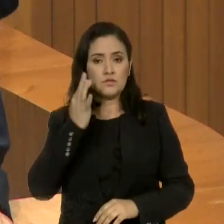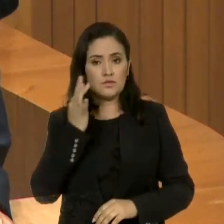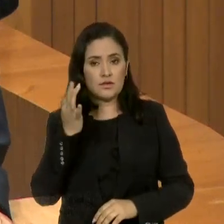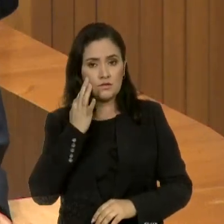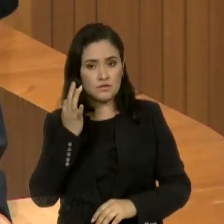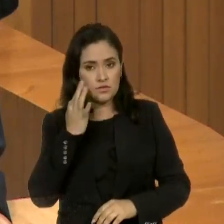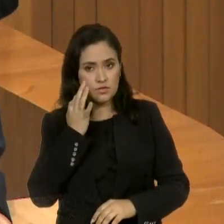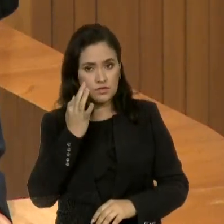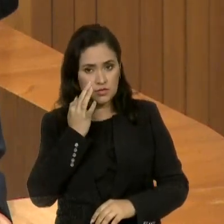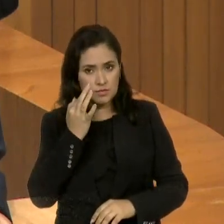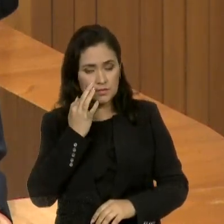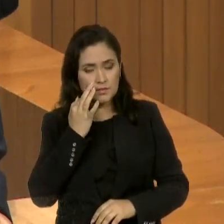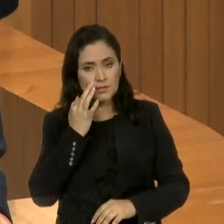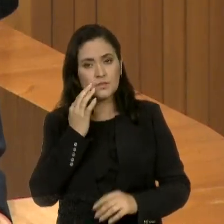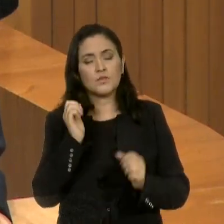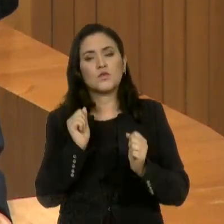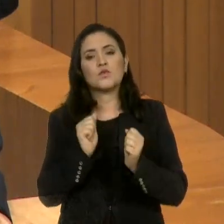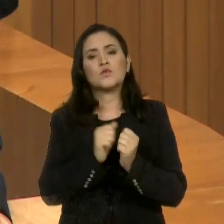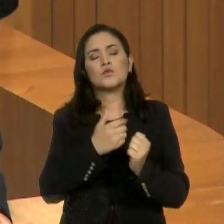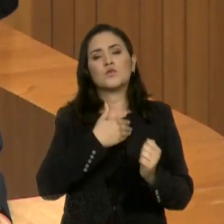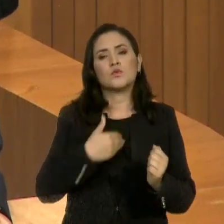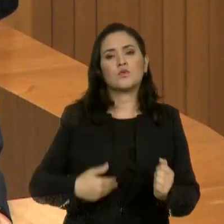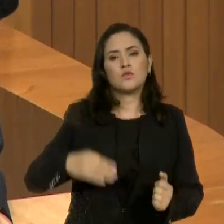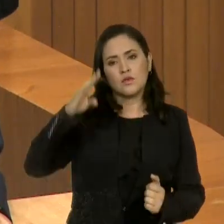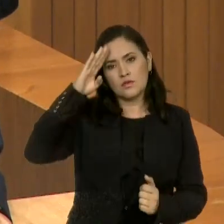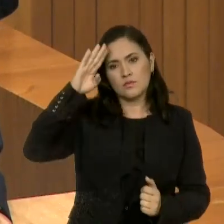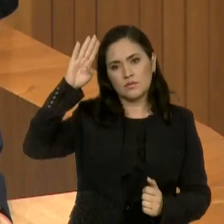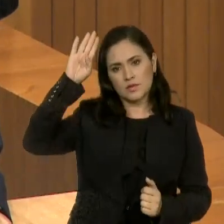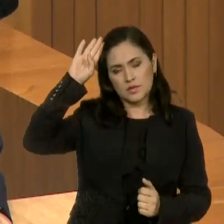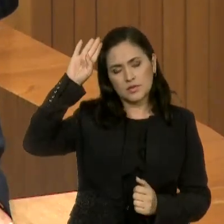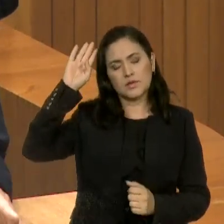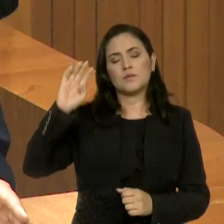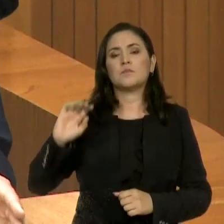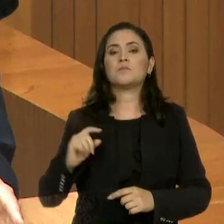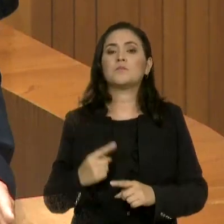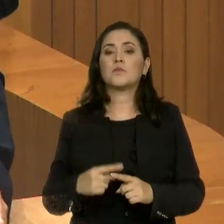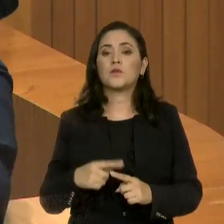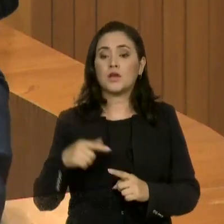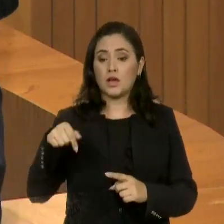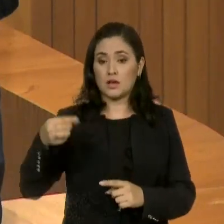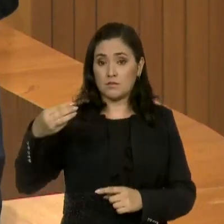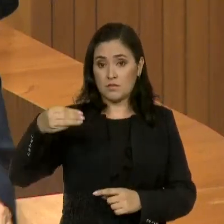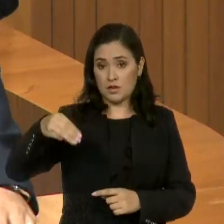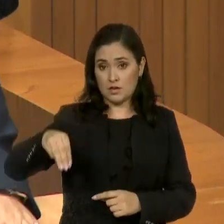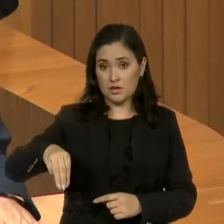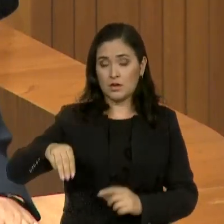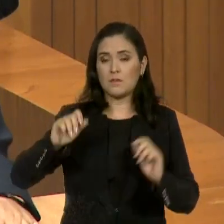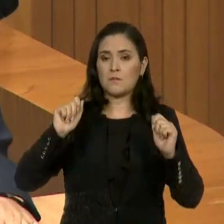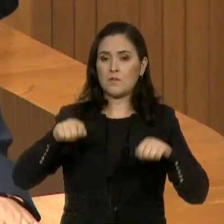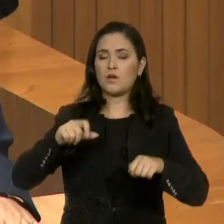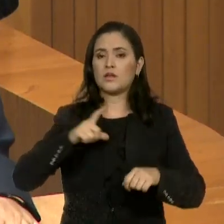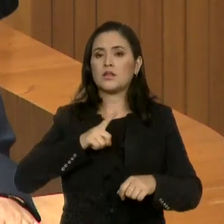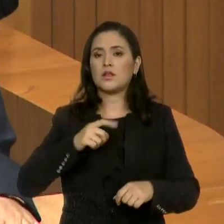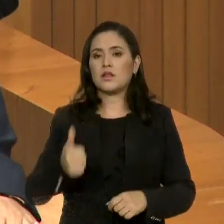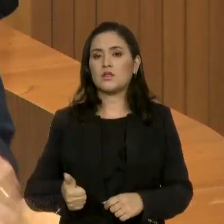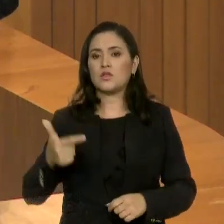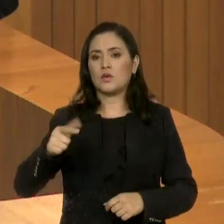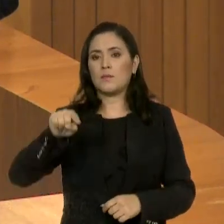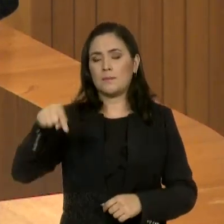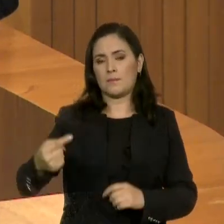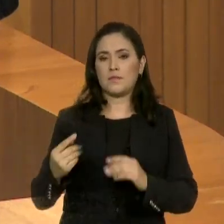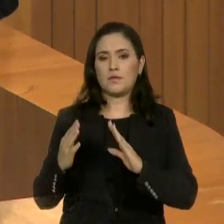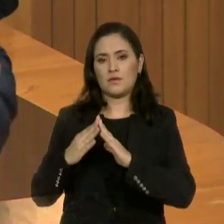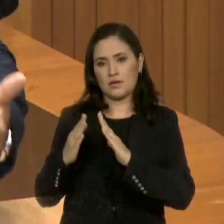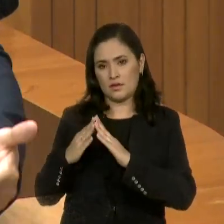articulação, claro, junto com o nosso governador Carlos Brandão, para que o nosso Maranhão possa ter as 12 mil casas. E